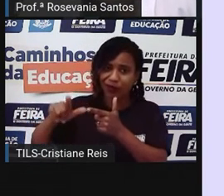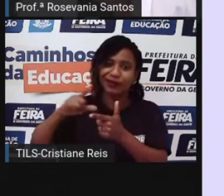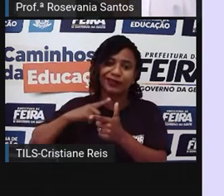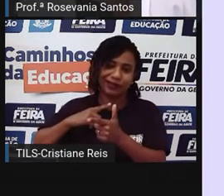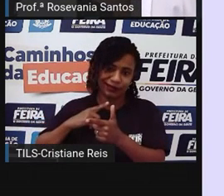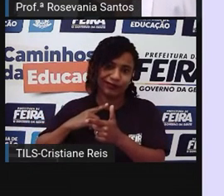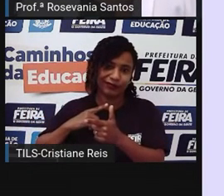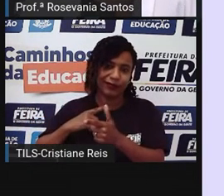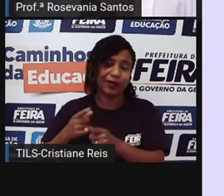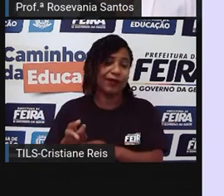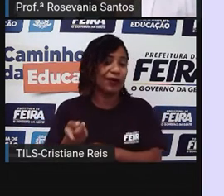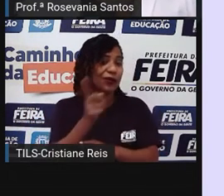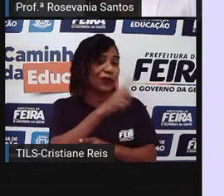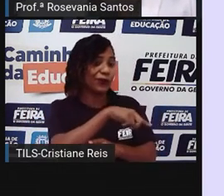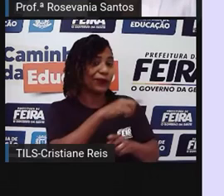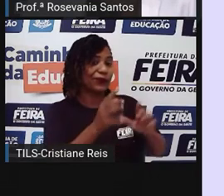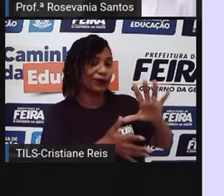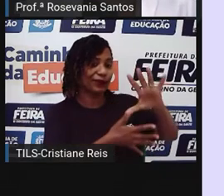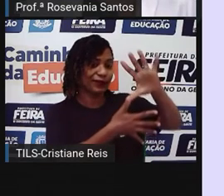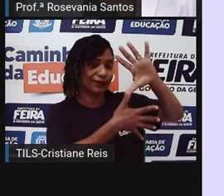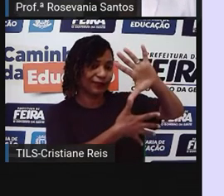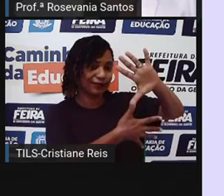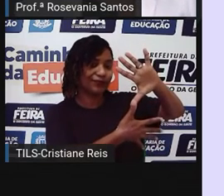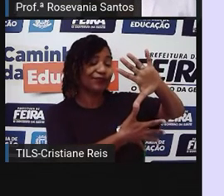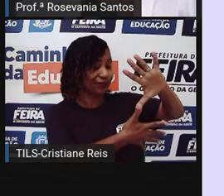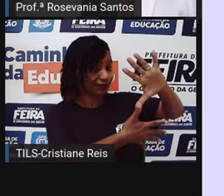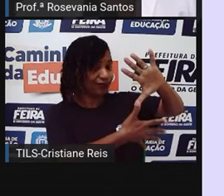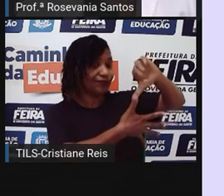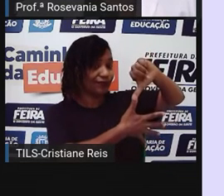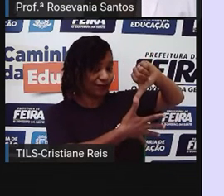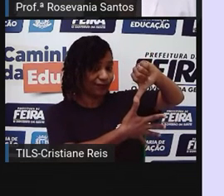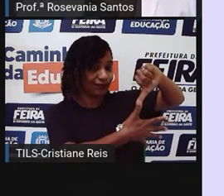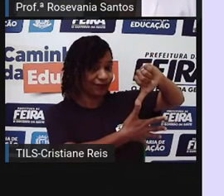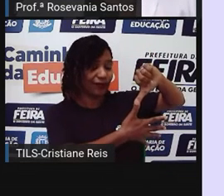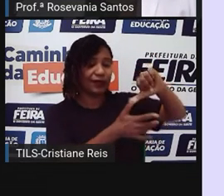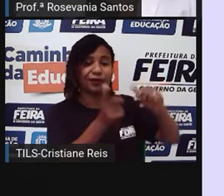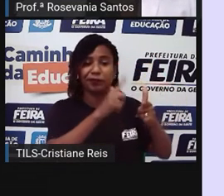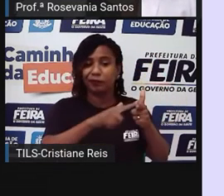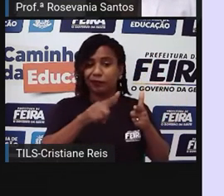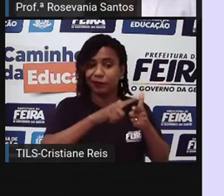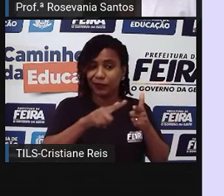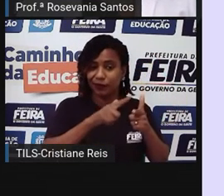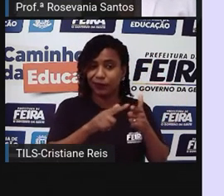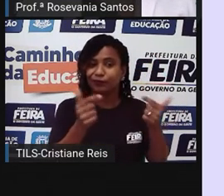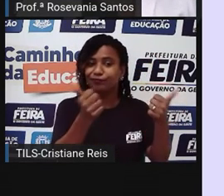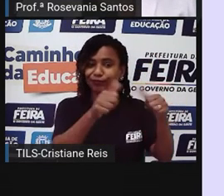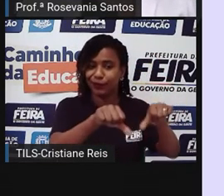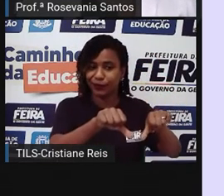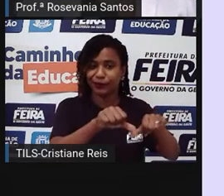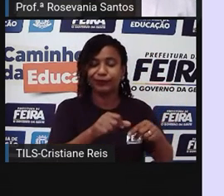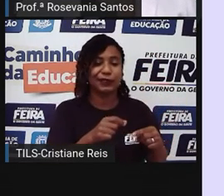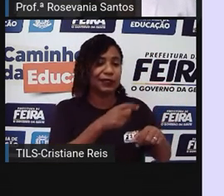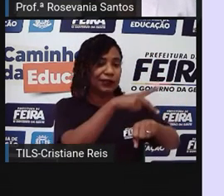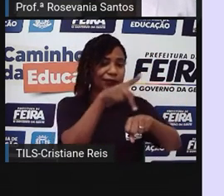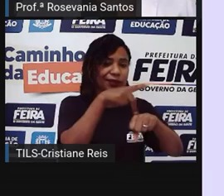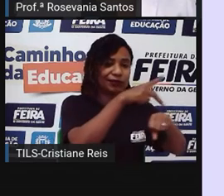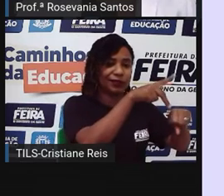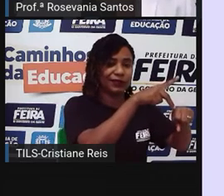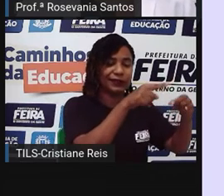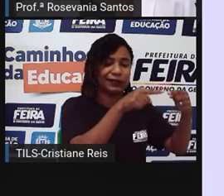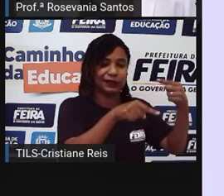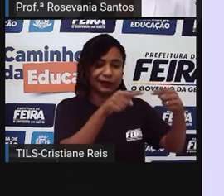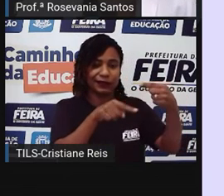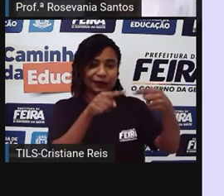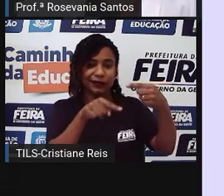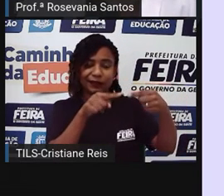aqui no Mercosul, que é esse, né, da América do Sul, Mercado Cone Sul, onde a gente tem aqui também, né, o Brasil